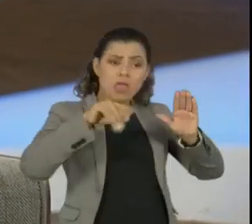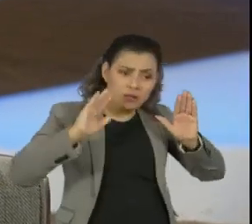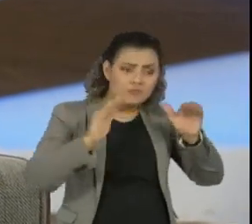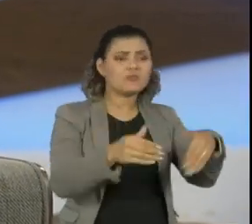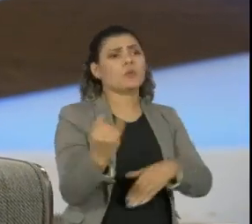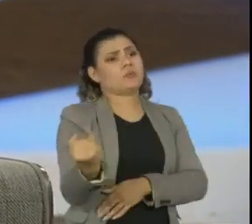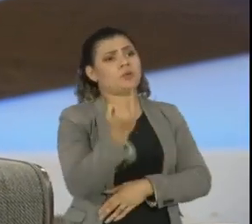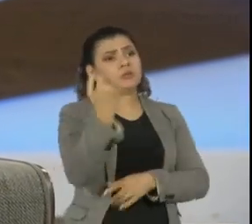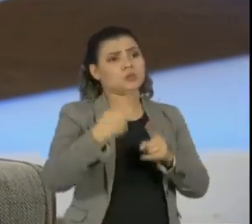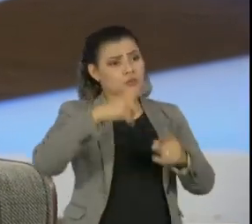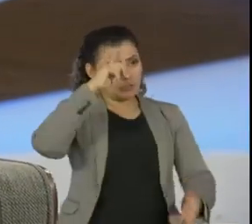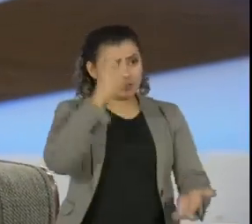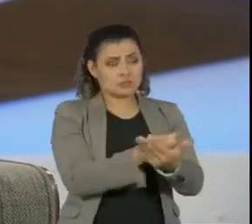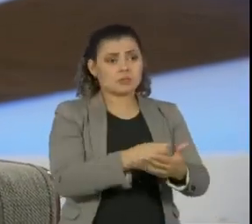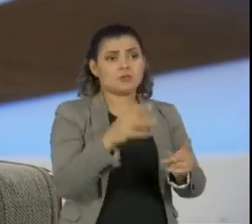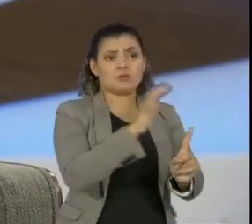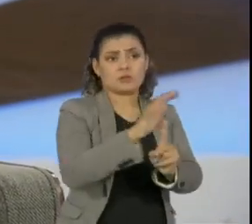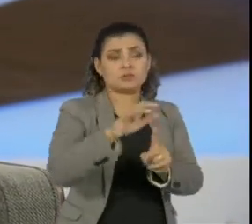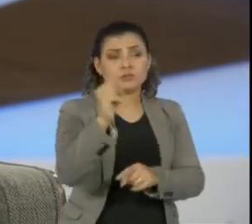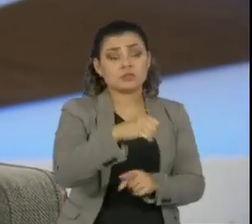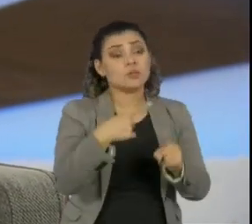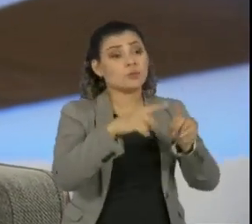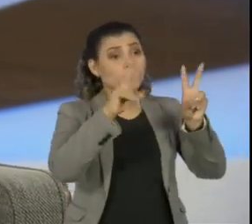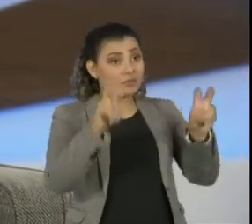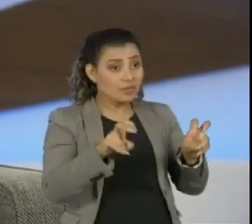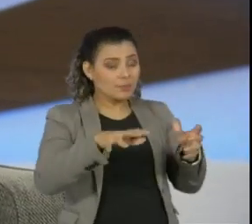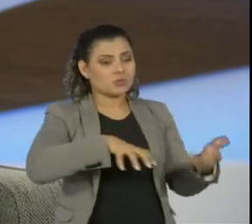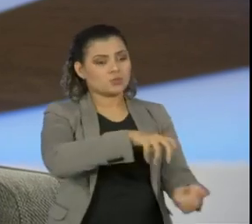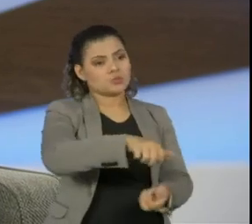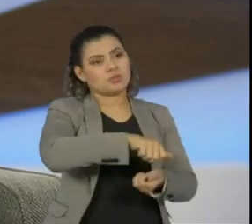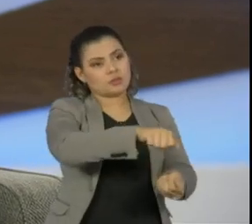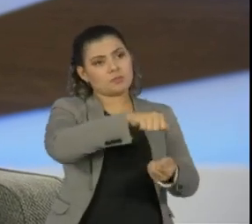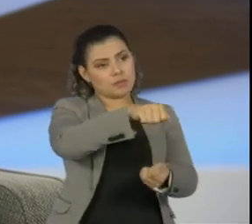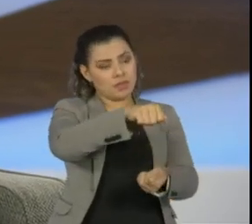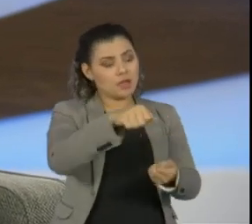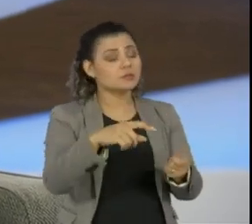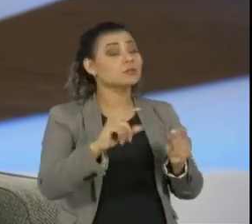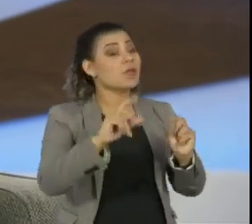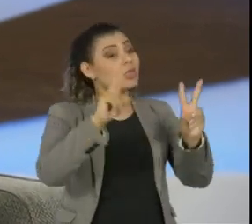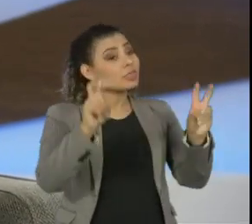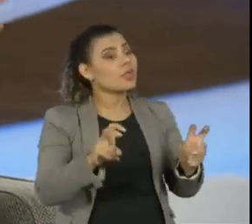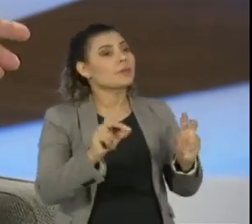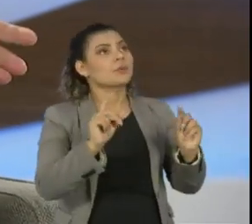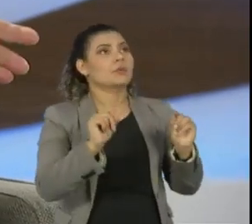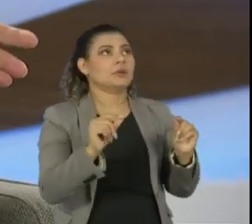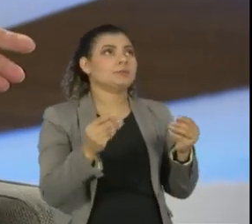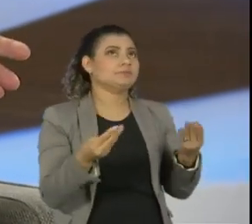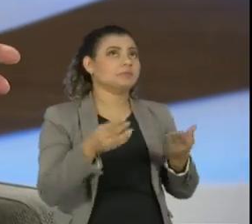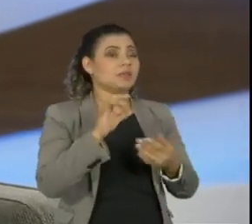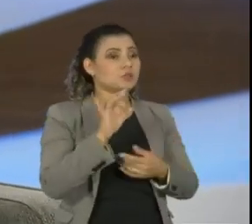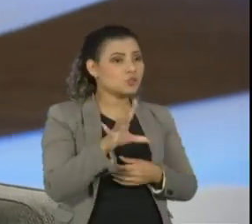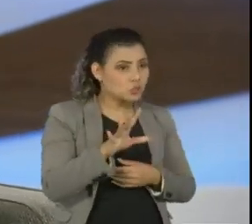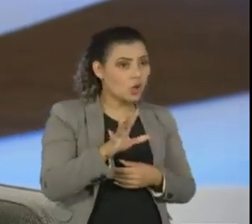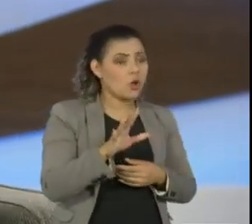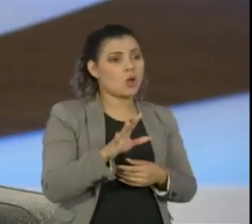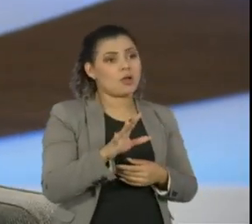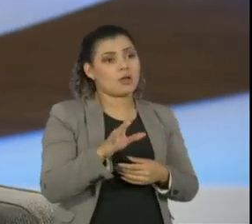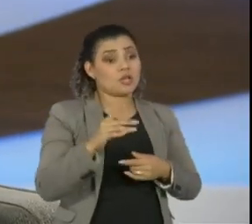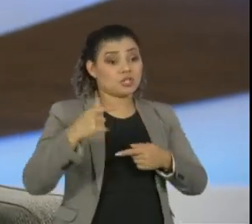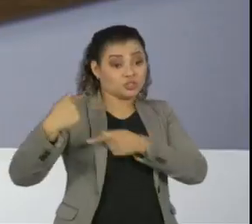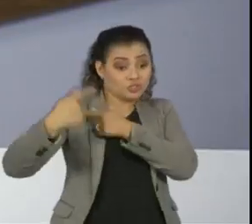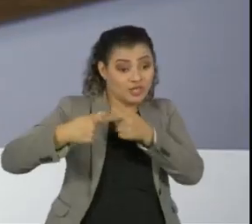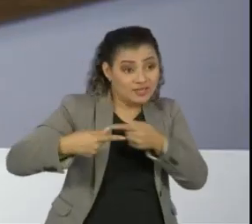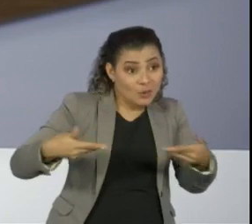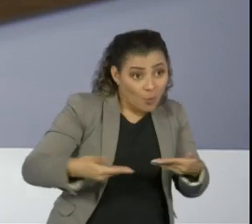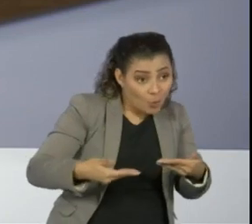conta do processo desses olhos e o tema da sustentabilidade é um tema que envolve não só as relações presentes